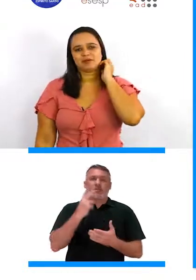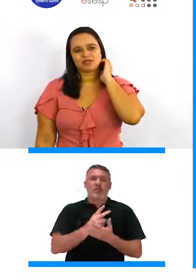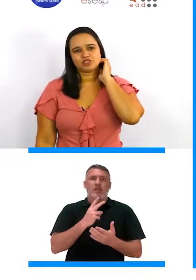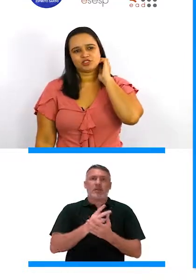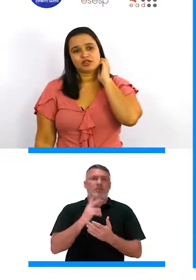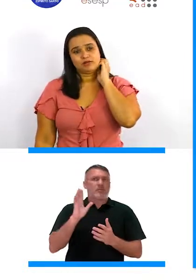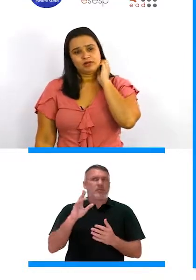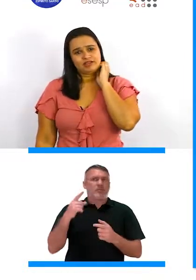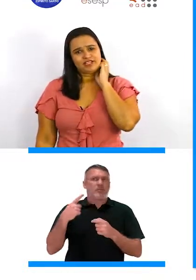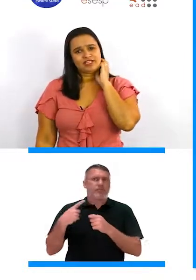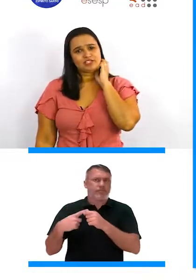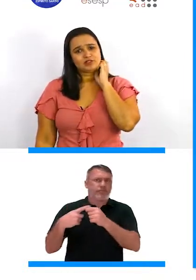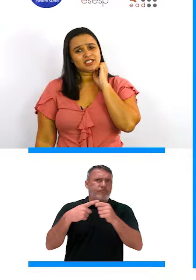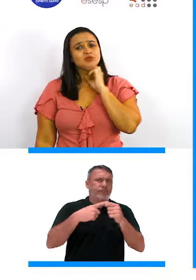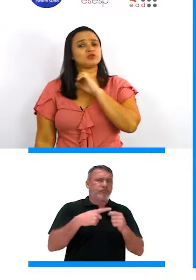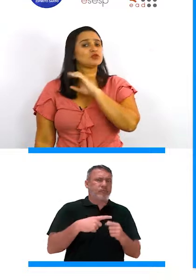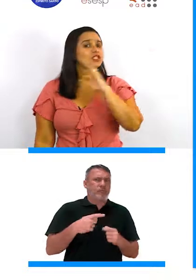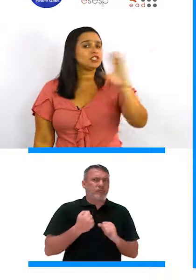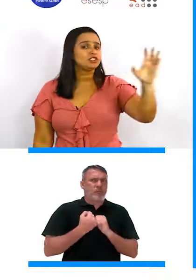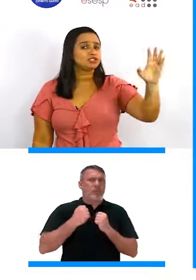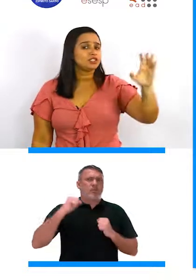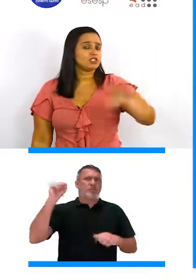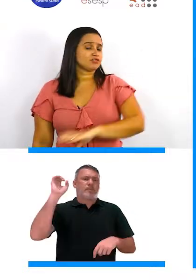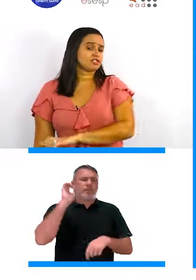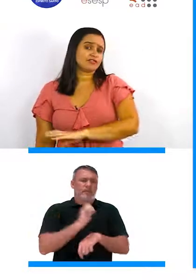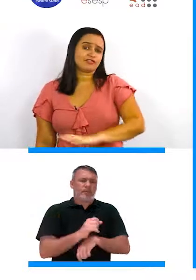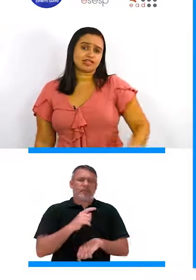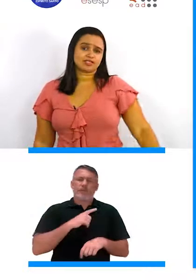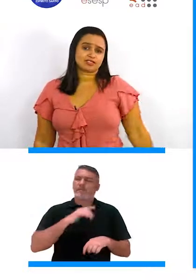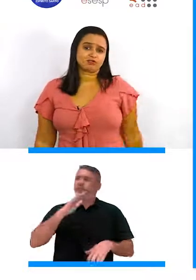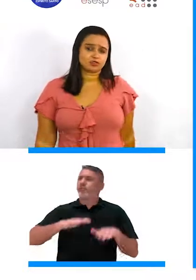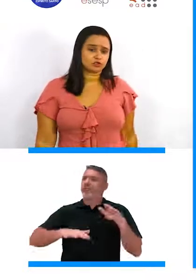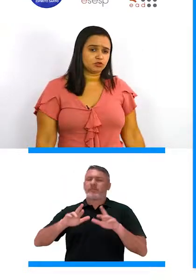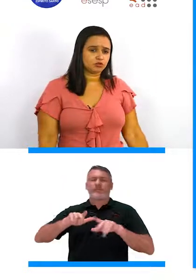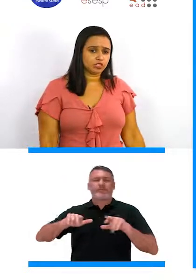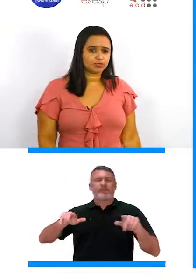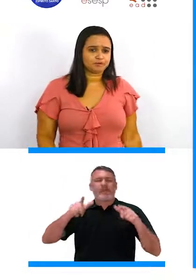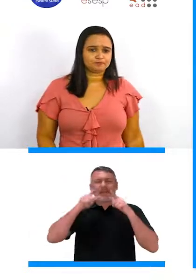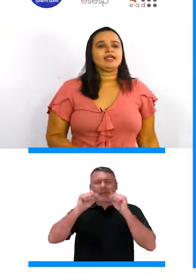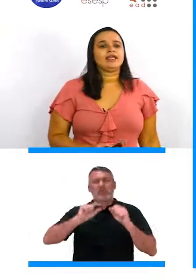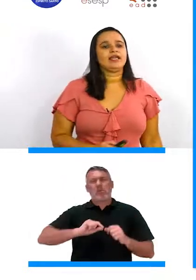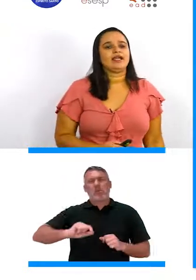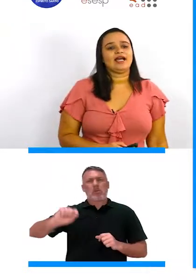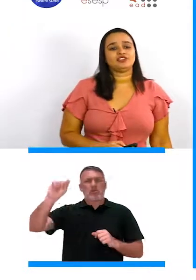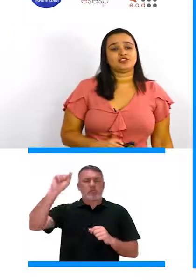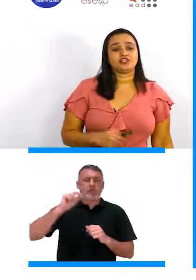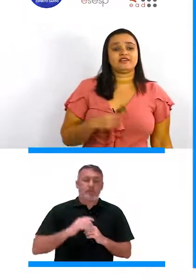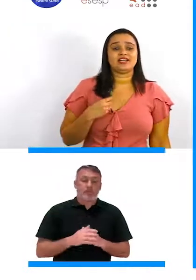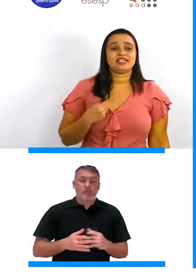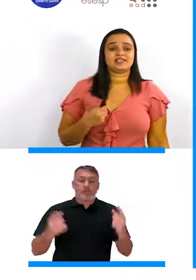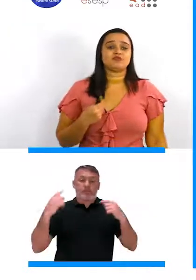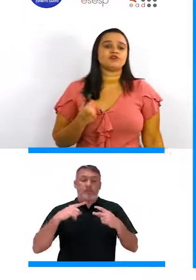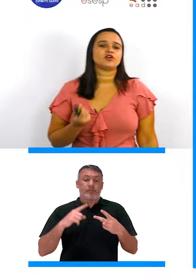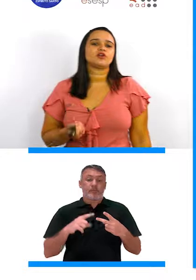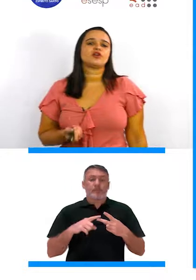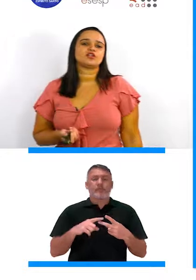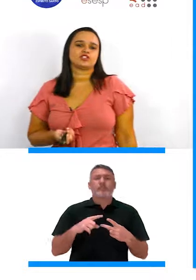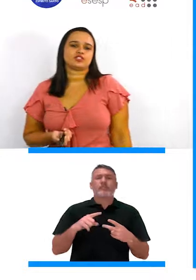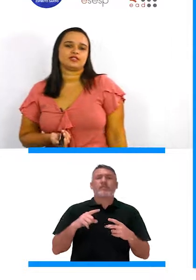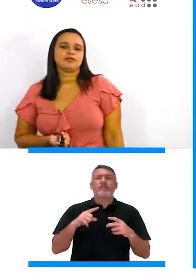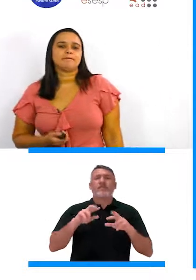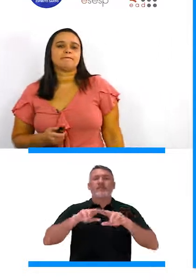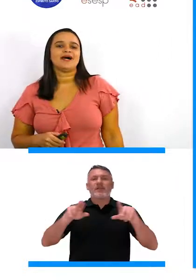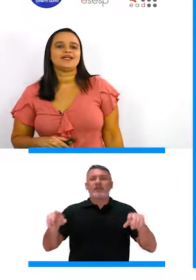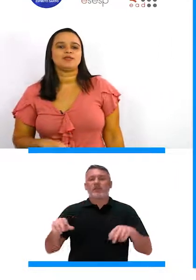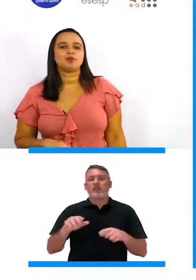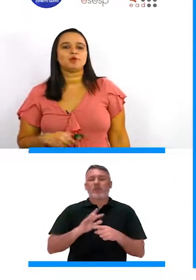passada para a mídia. Mas na verdade é um estado muito grande. E você tem variação de todo jeito. A gente tem a variação